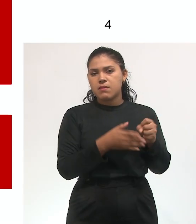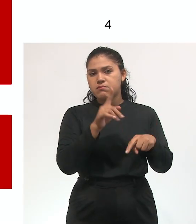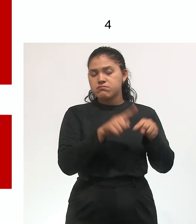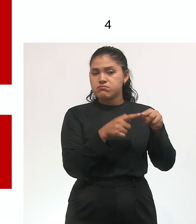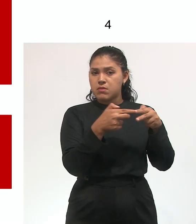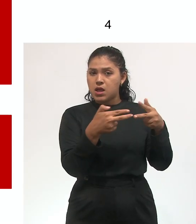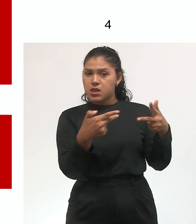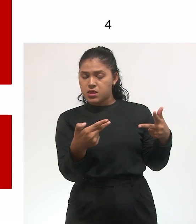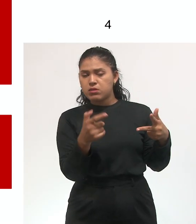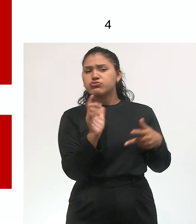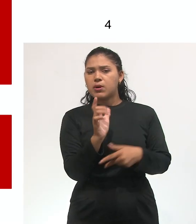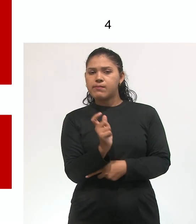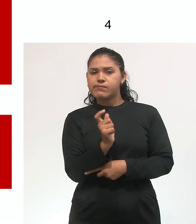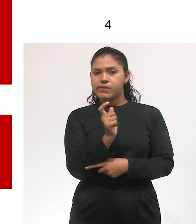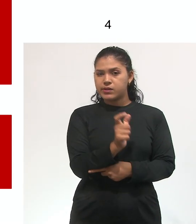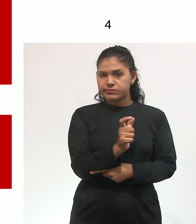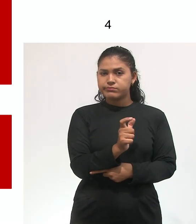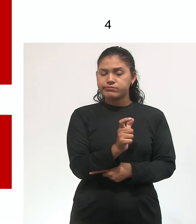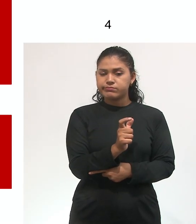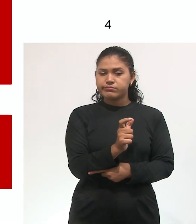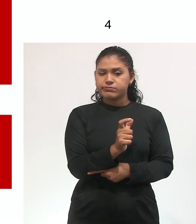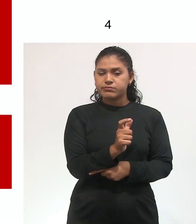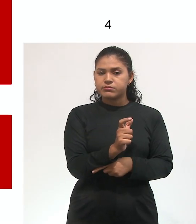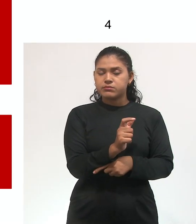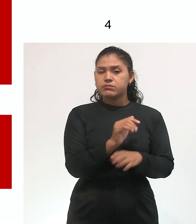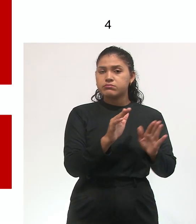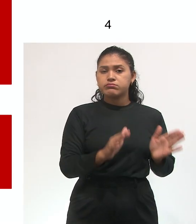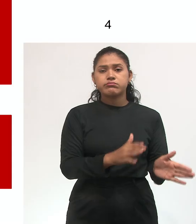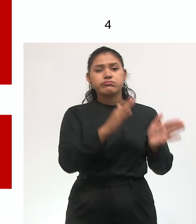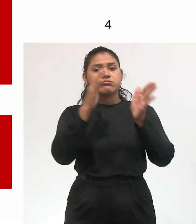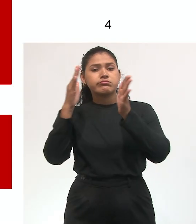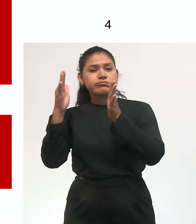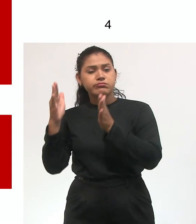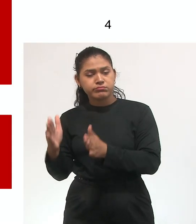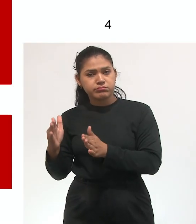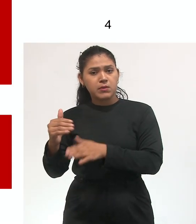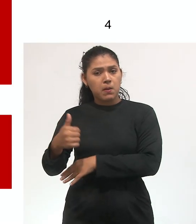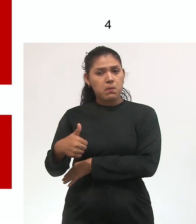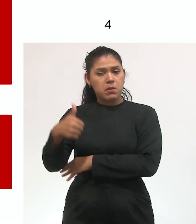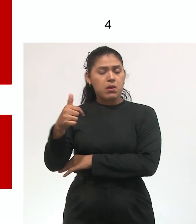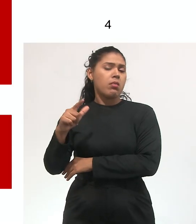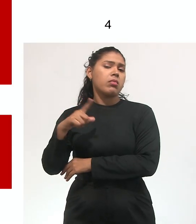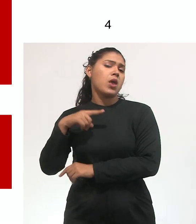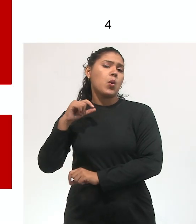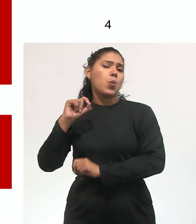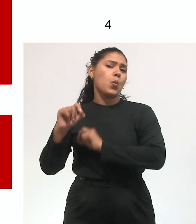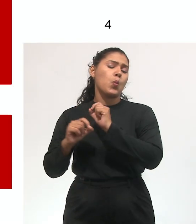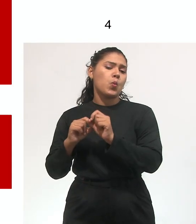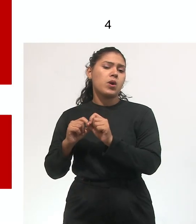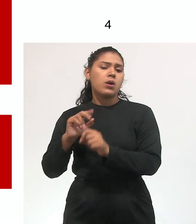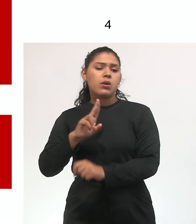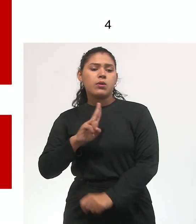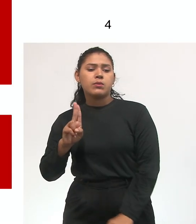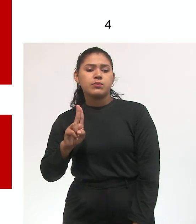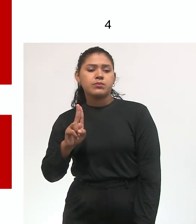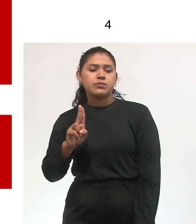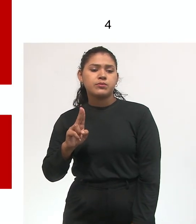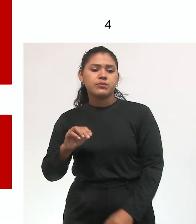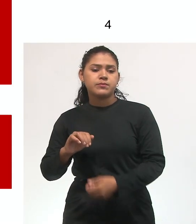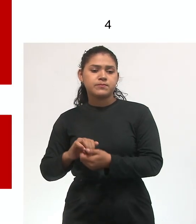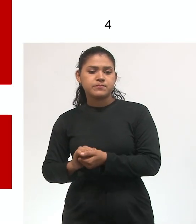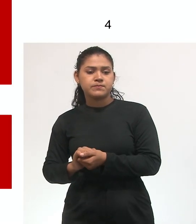base econômica que eu acabei de falar aqui para vocês, no topo da pirâmide estará o que ele chamará